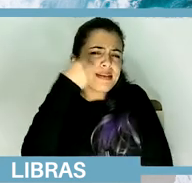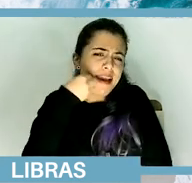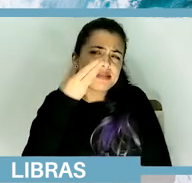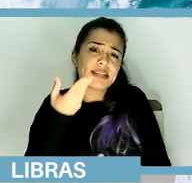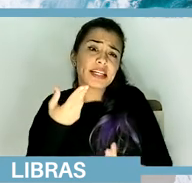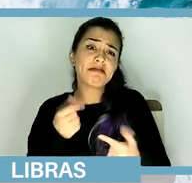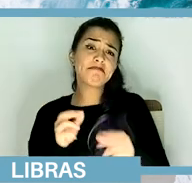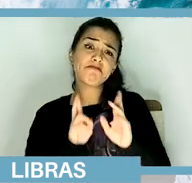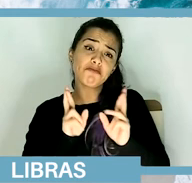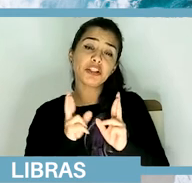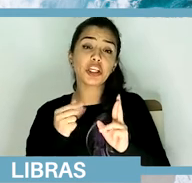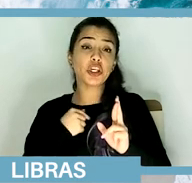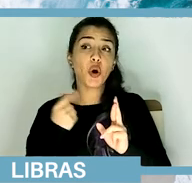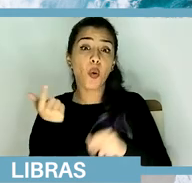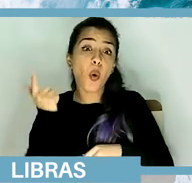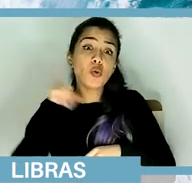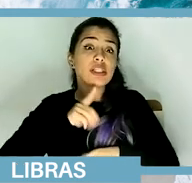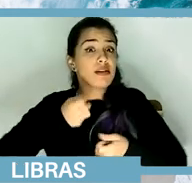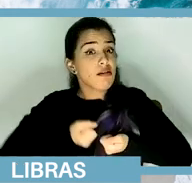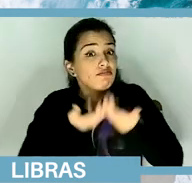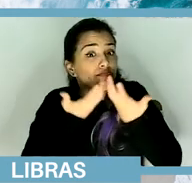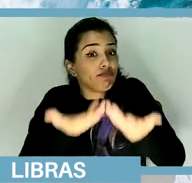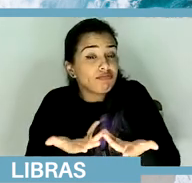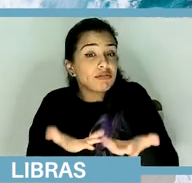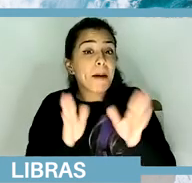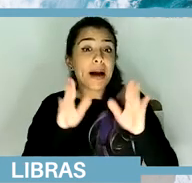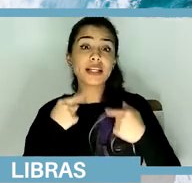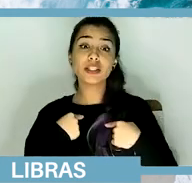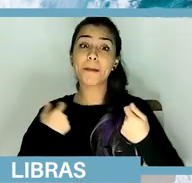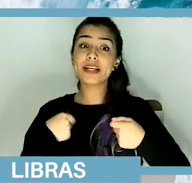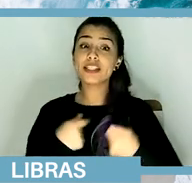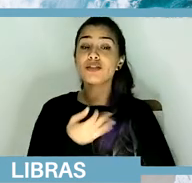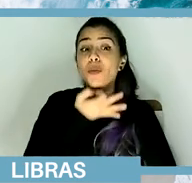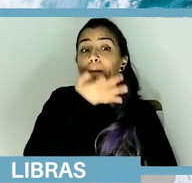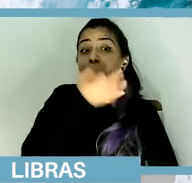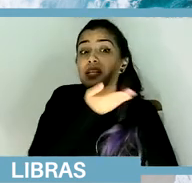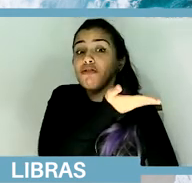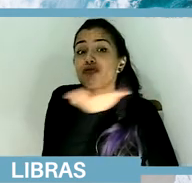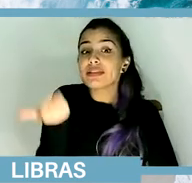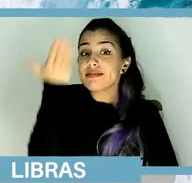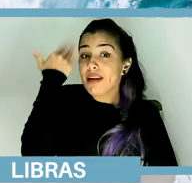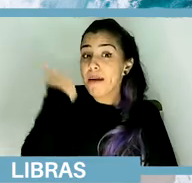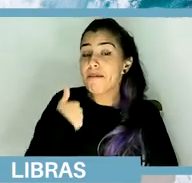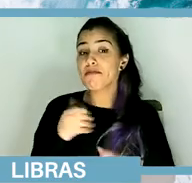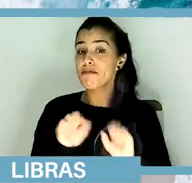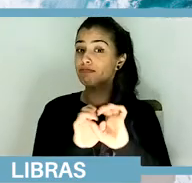mas a partir dos interesses de vocês. Então, acho que é legal abrir esse espaço aqui agora para vocês.